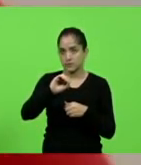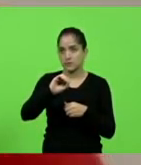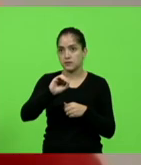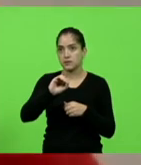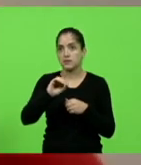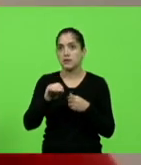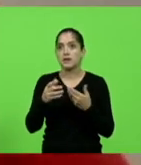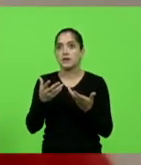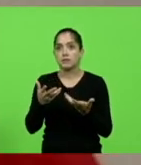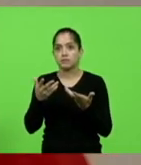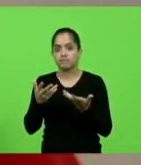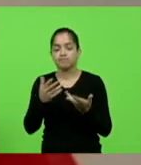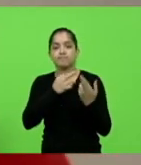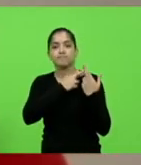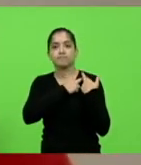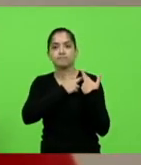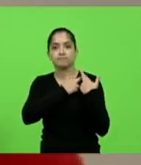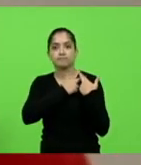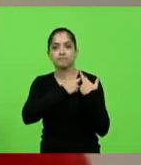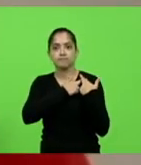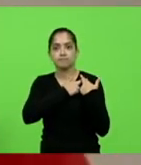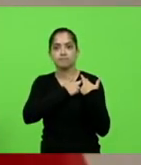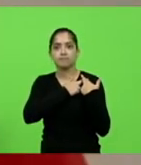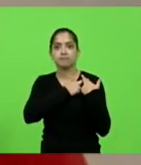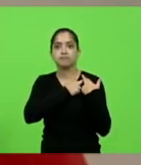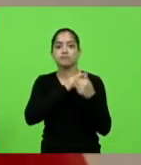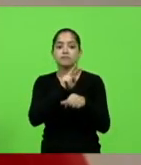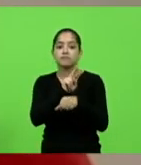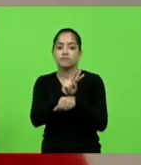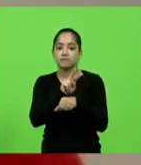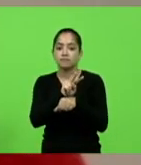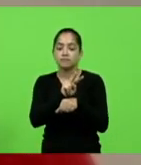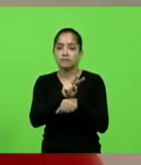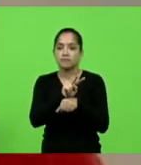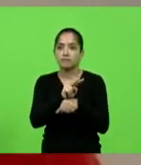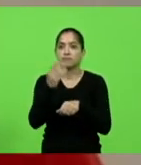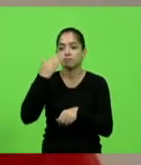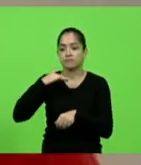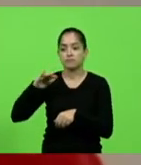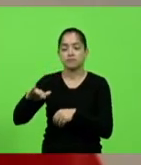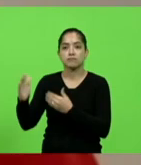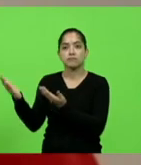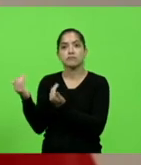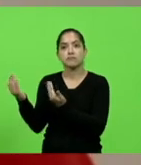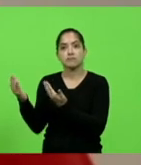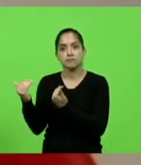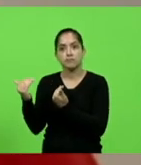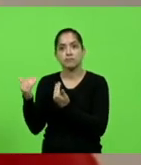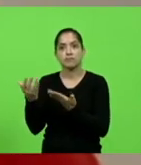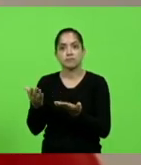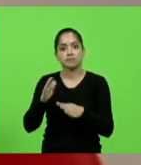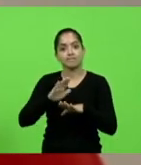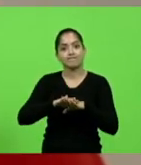a responsabilidade de cuidar das crianças e dos adolescentes na mão de